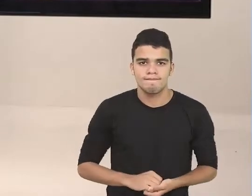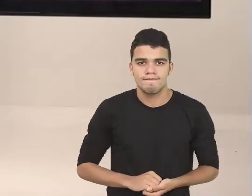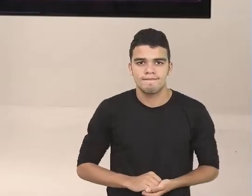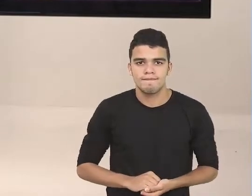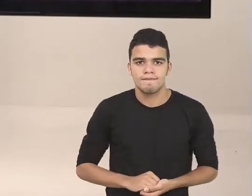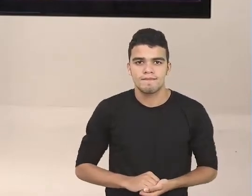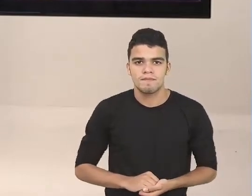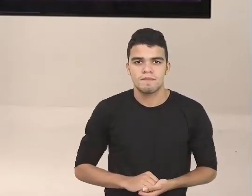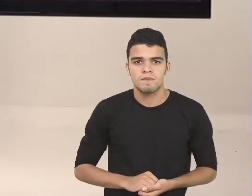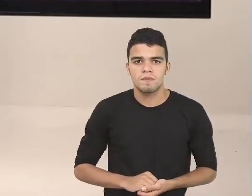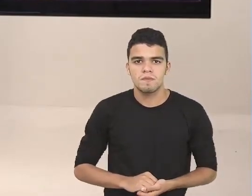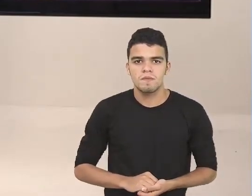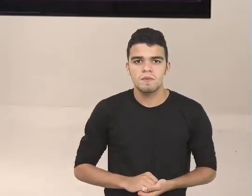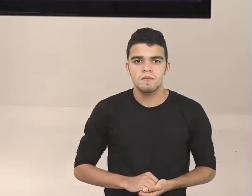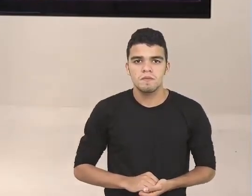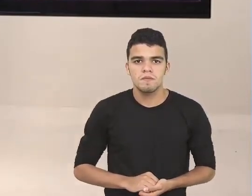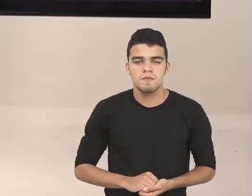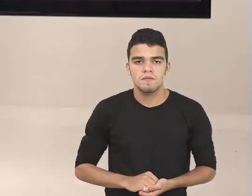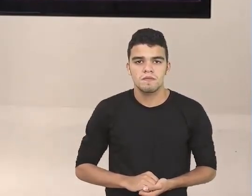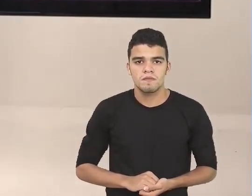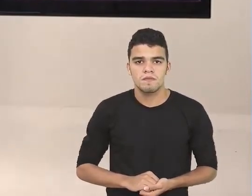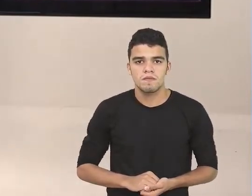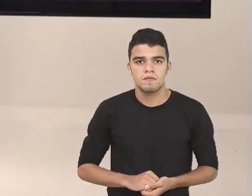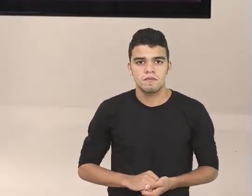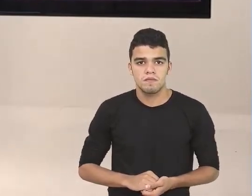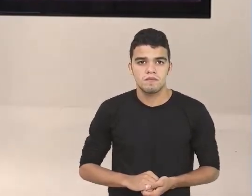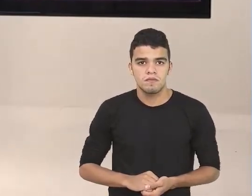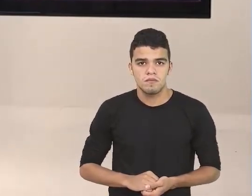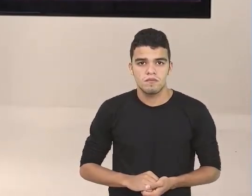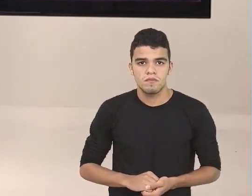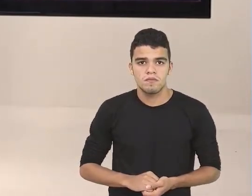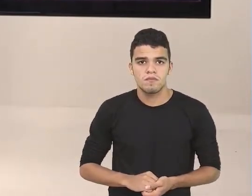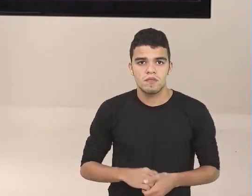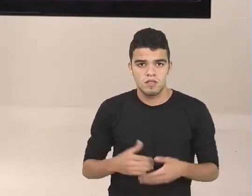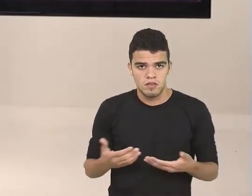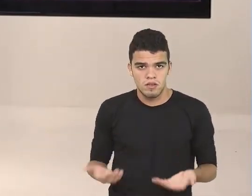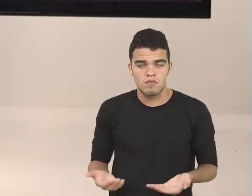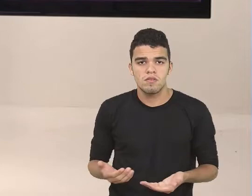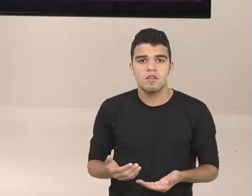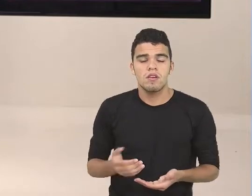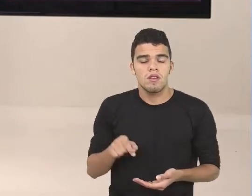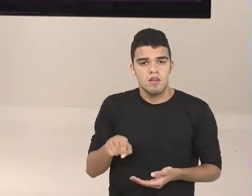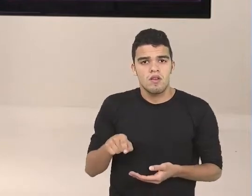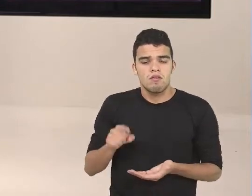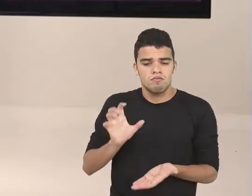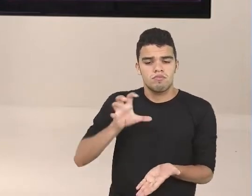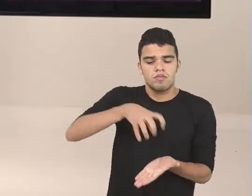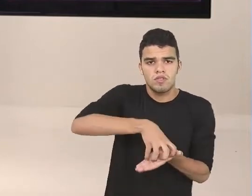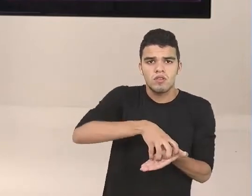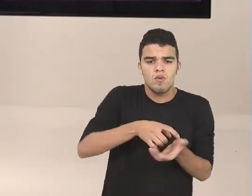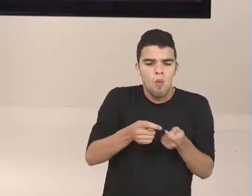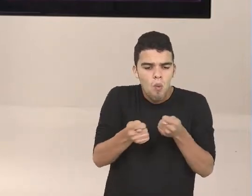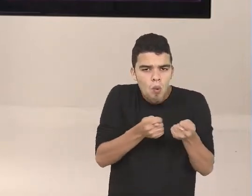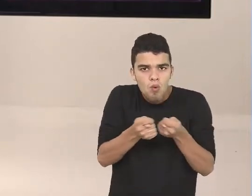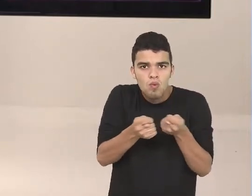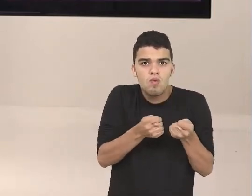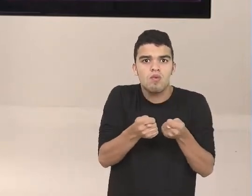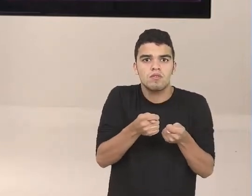Só que aí, o Centro de Controle de Doenças ficou meio intrigado com essa historiazinha aí de dizer